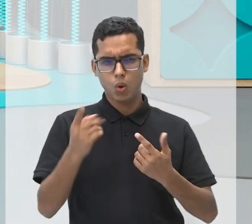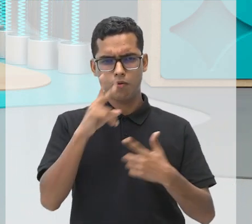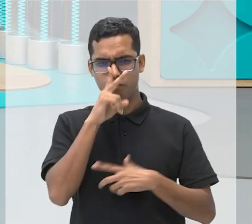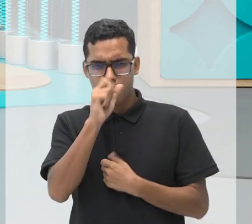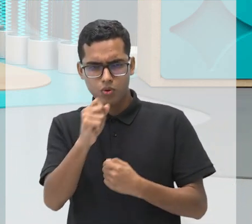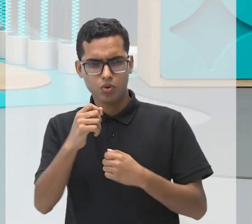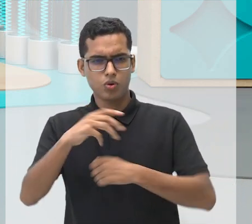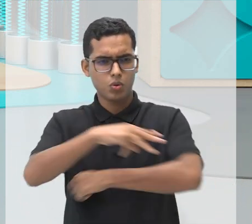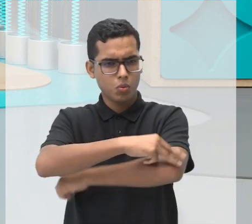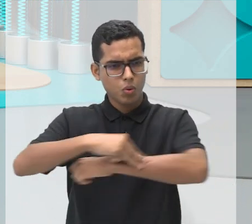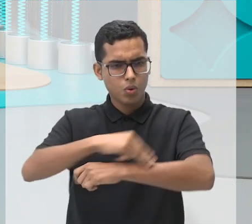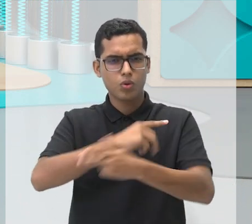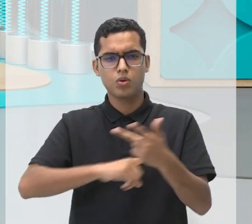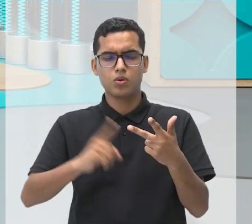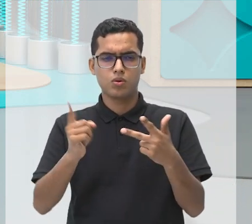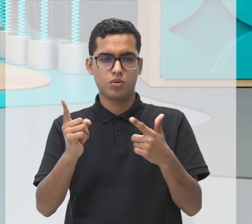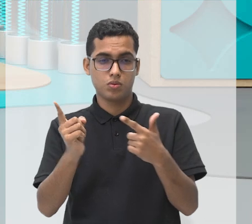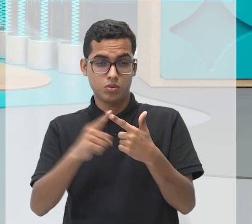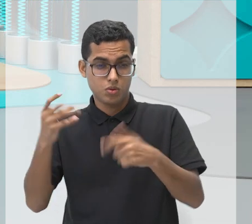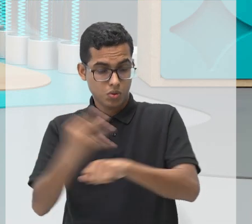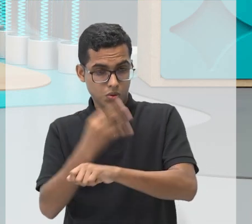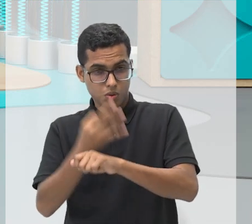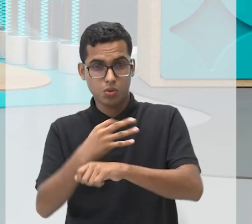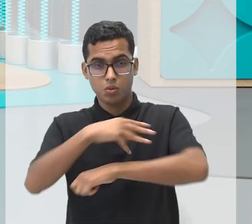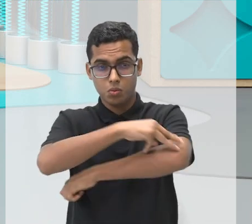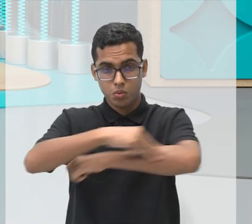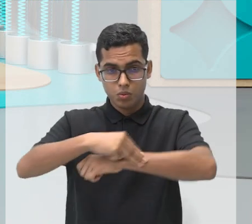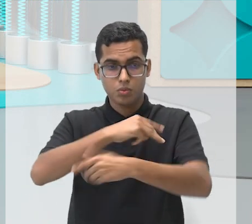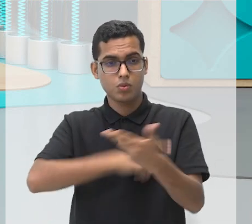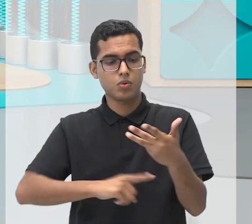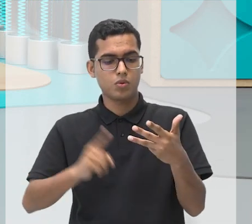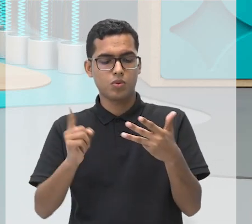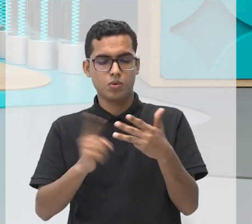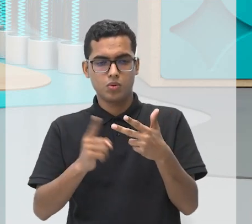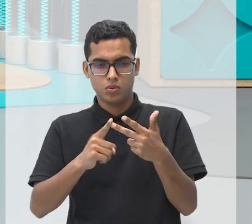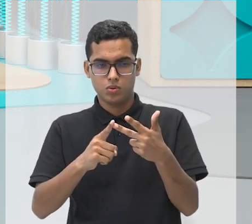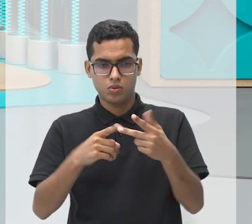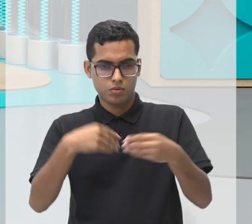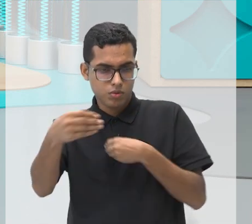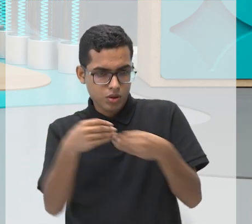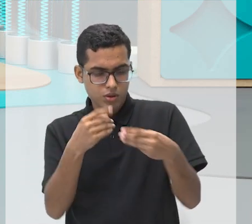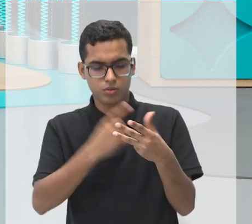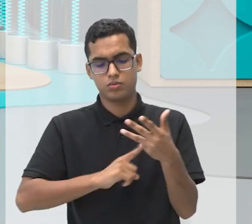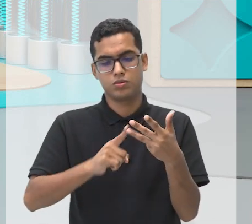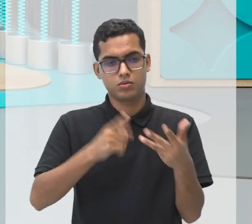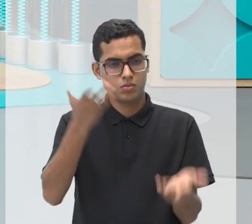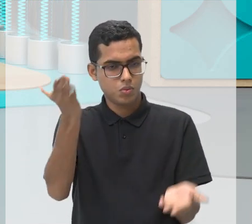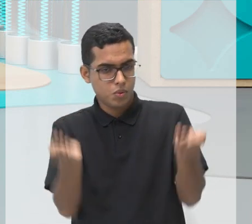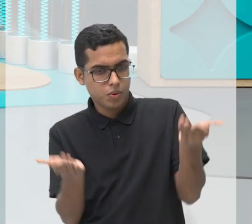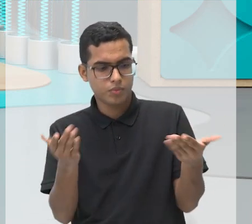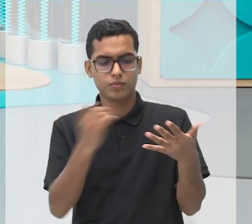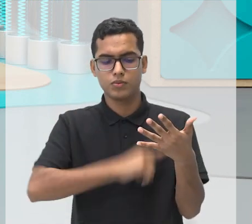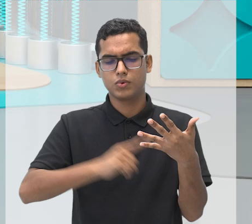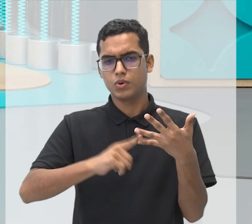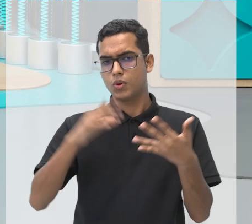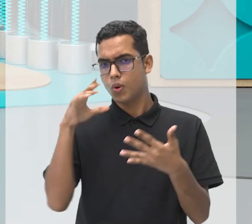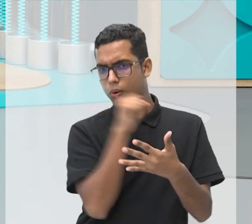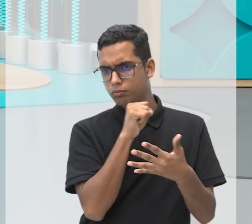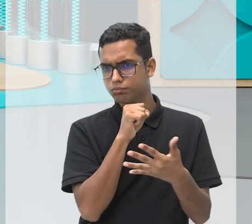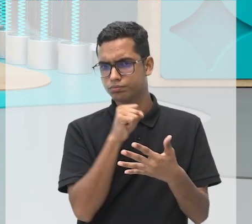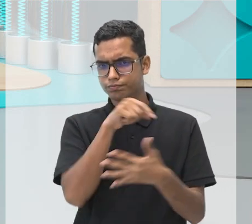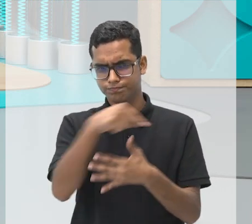muscular, flexibilidade, equilíbrio e velocidade? Olha só, é muito importante a